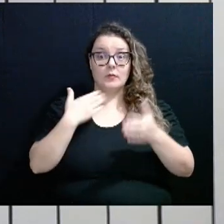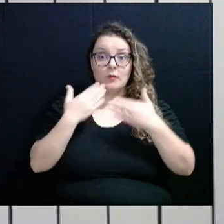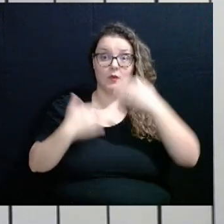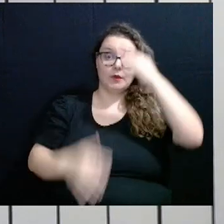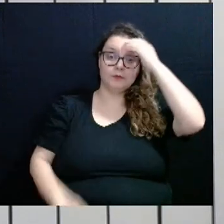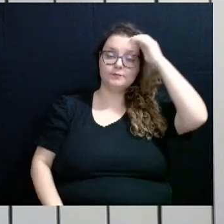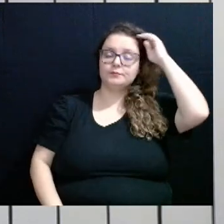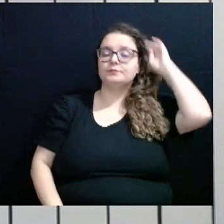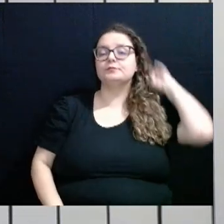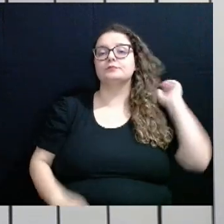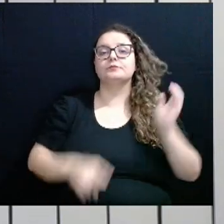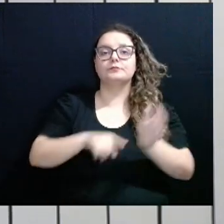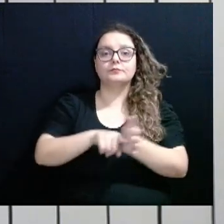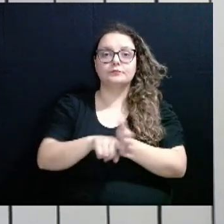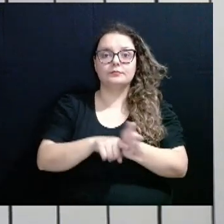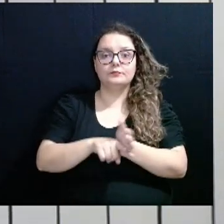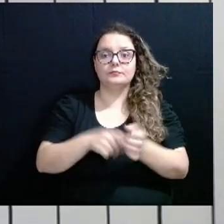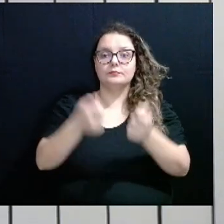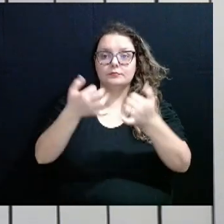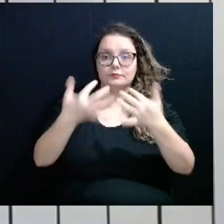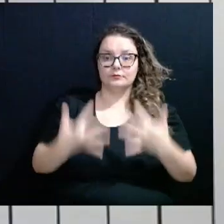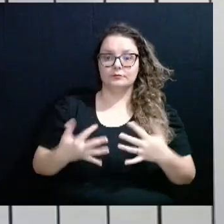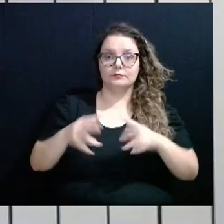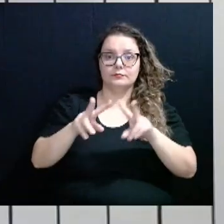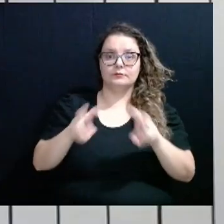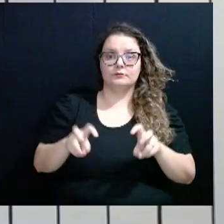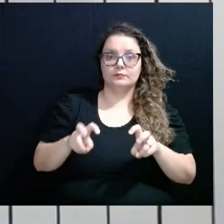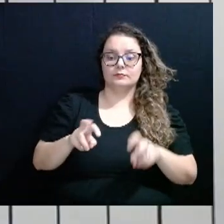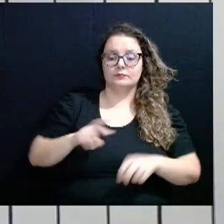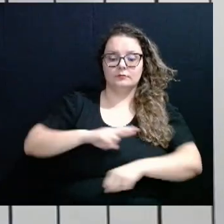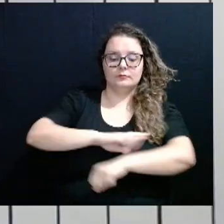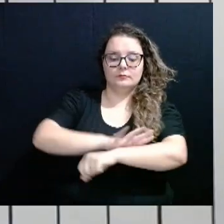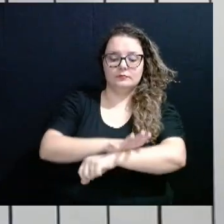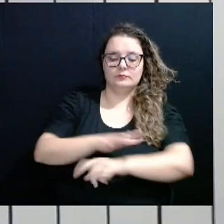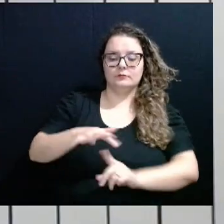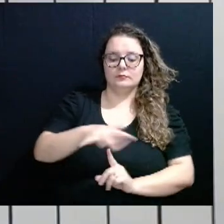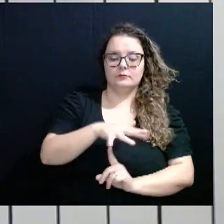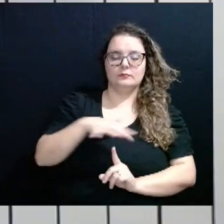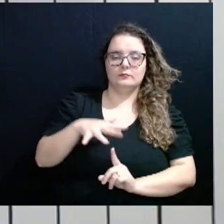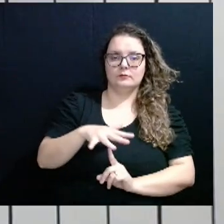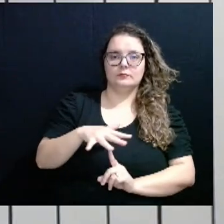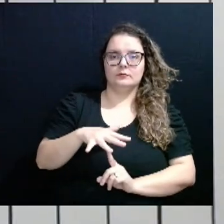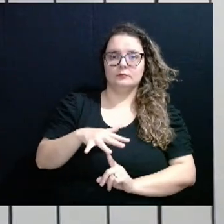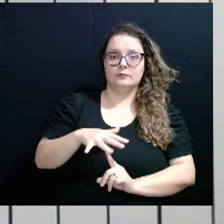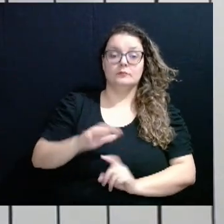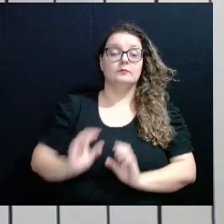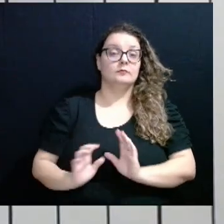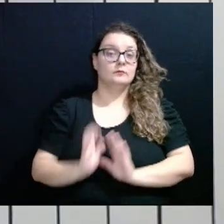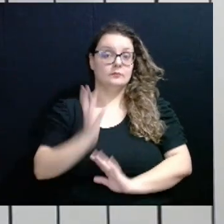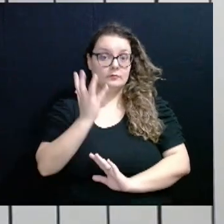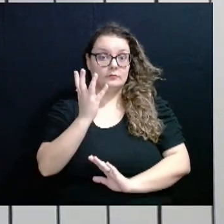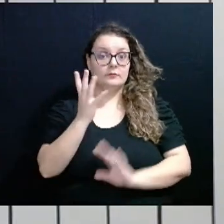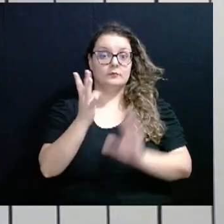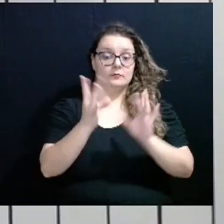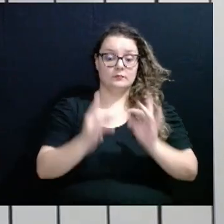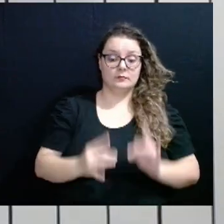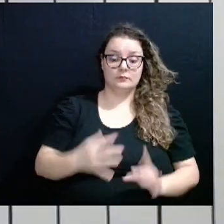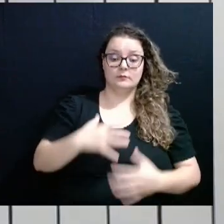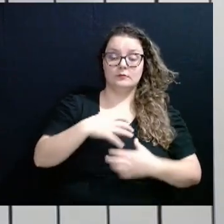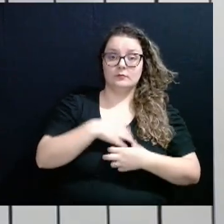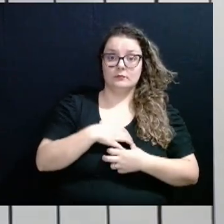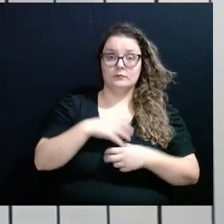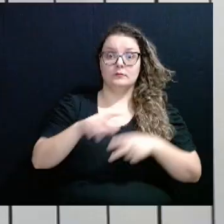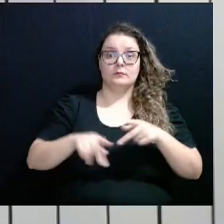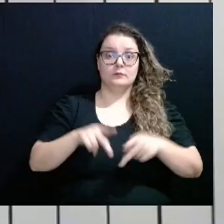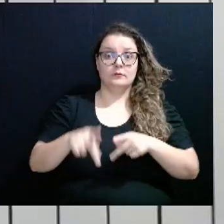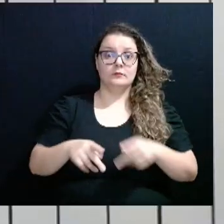pesquisadora que explicou o termo racismo ambiental, que foi criado para descrever a forma como as populações mais